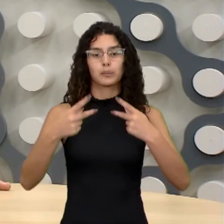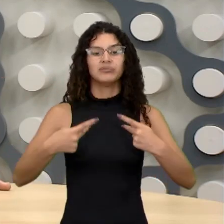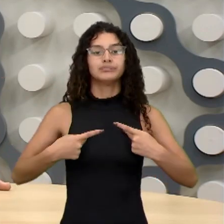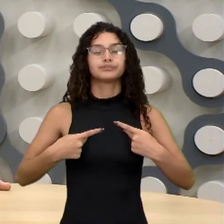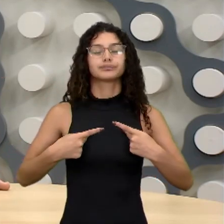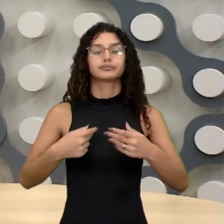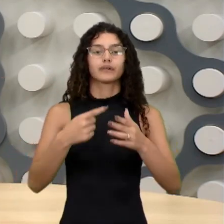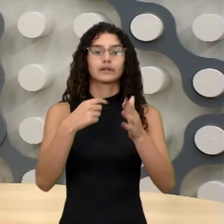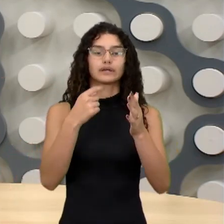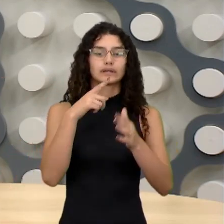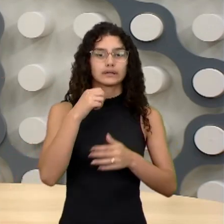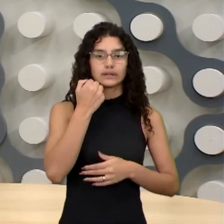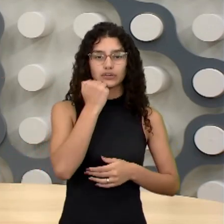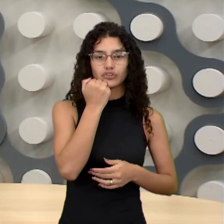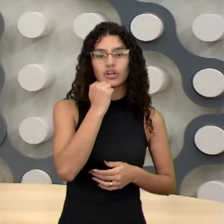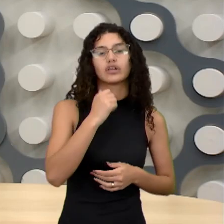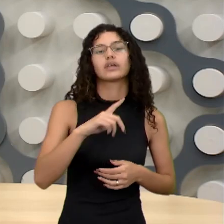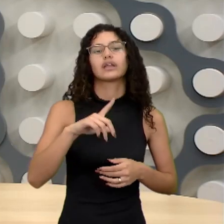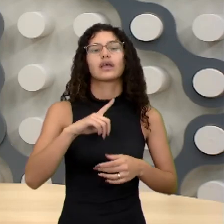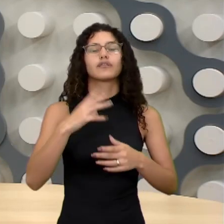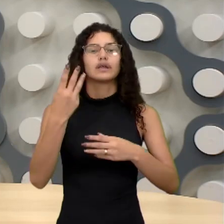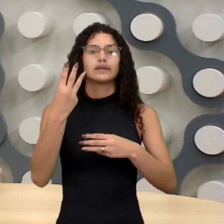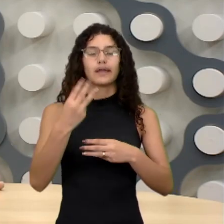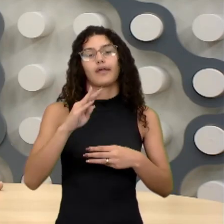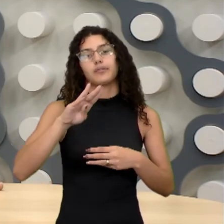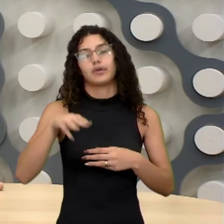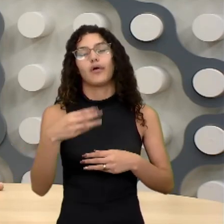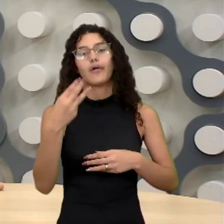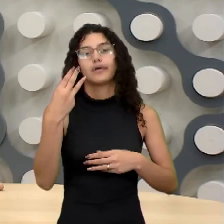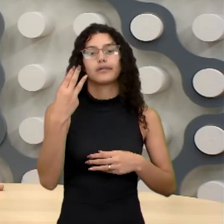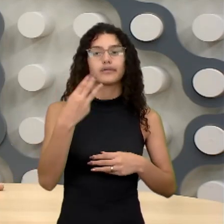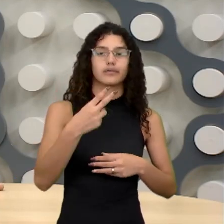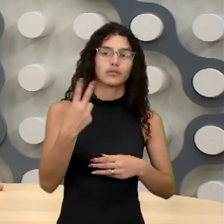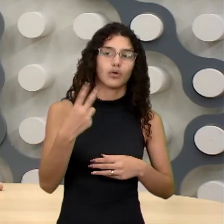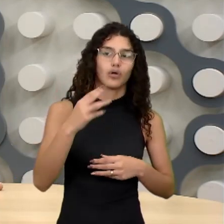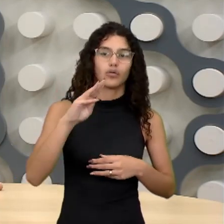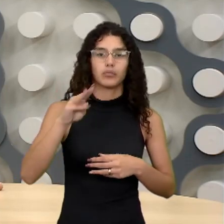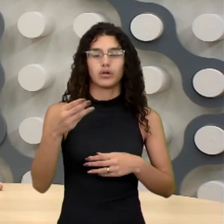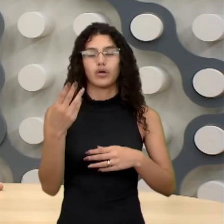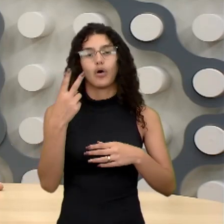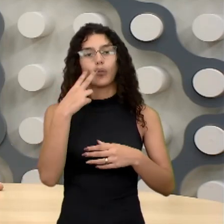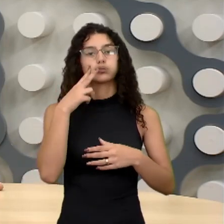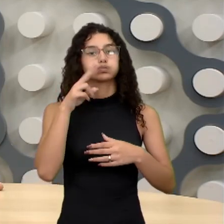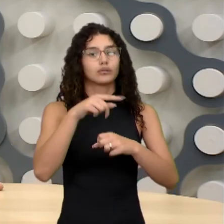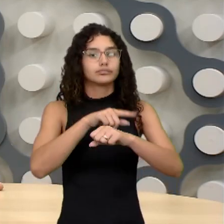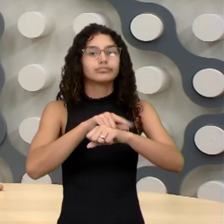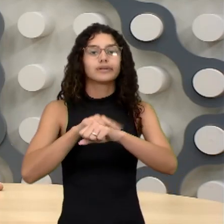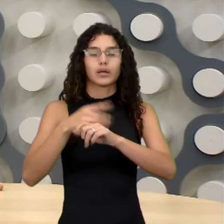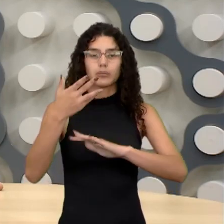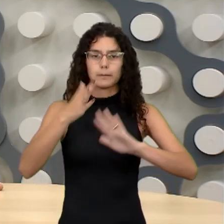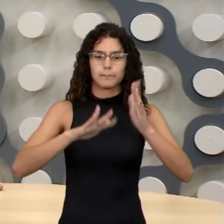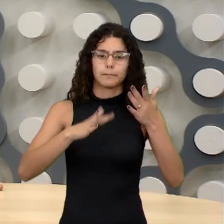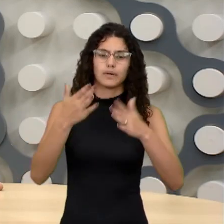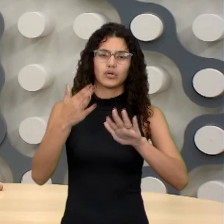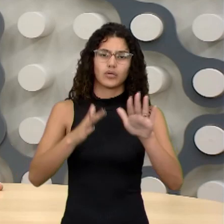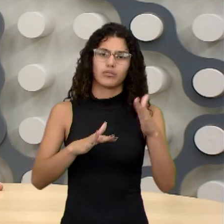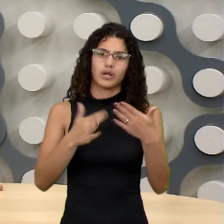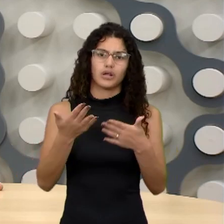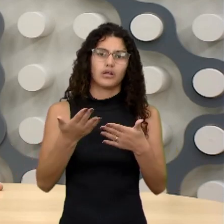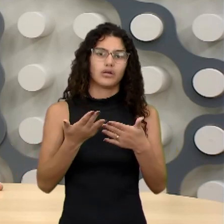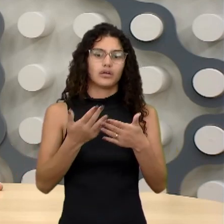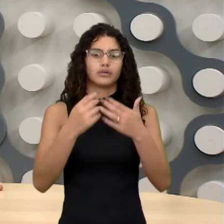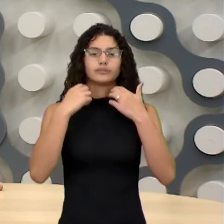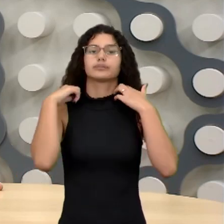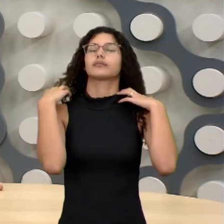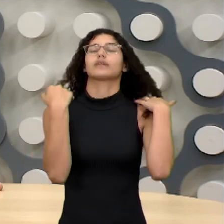dos cientistas datam aí de 3 milhões, 2 milhões de anos atrás, olha o período aí, mais ou menos aí, né, a partir de meados